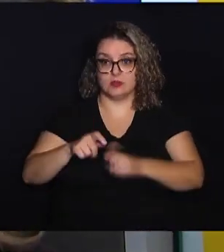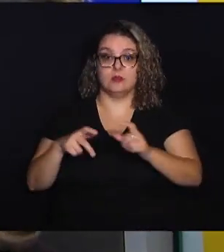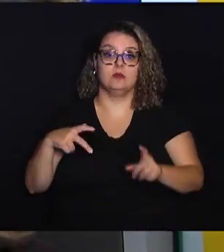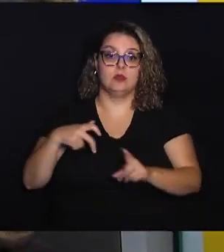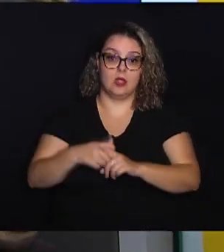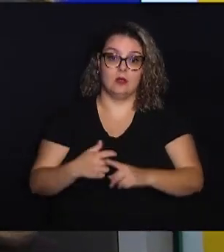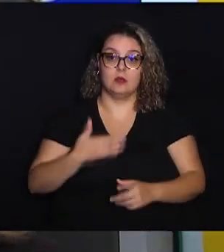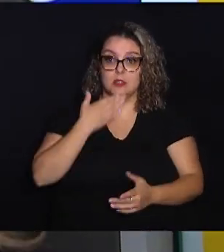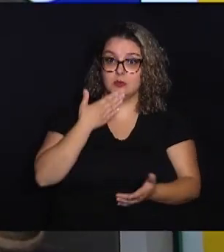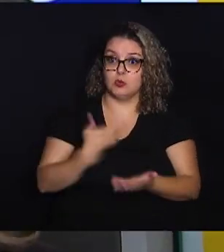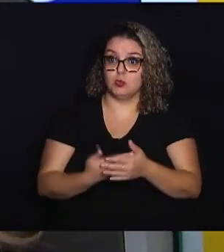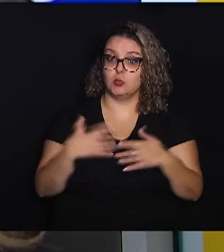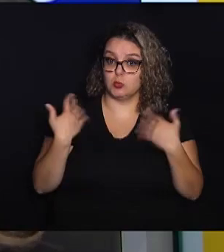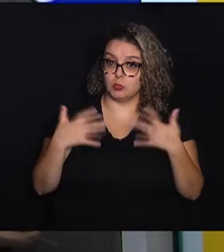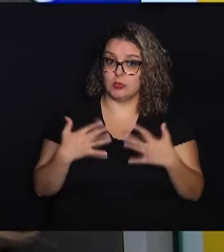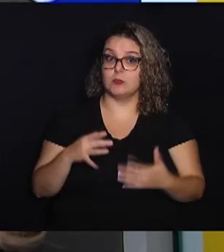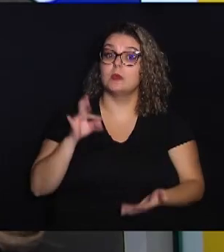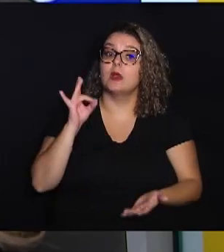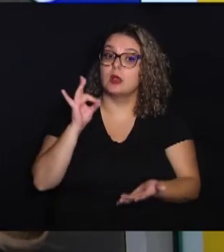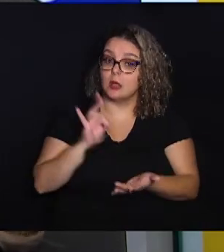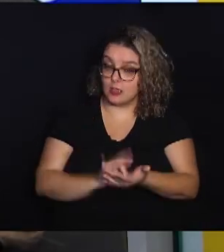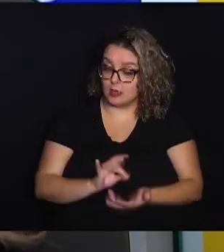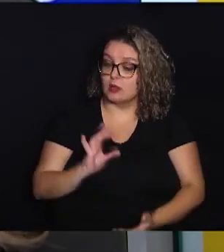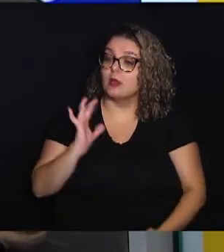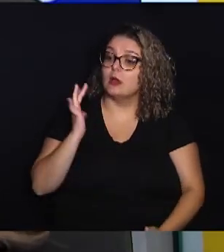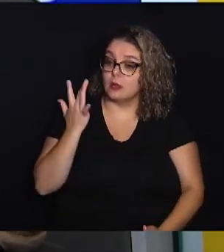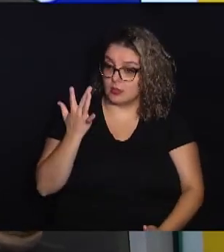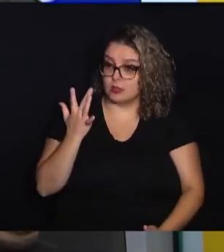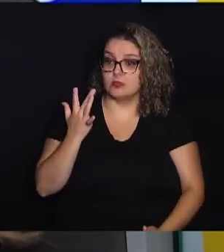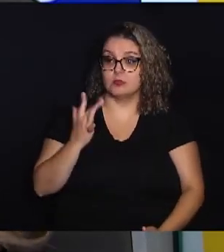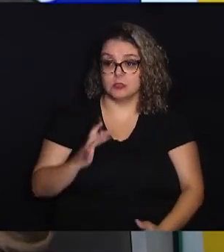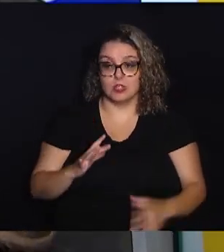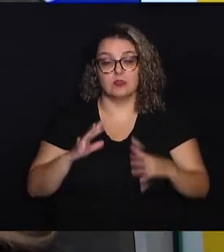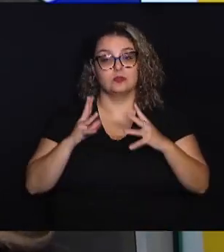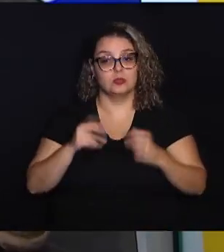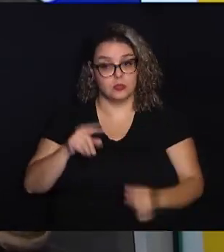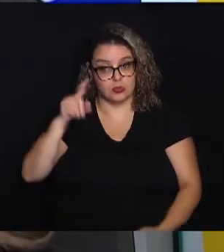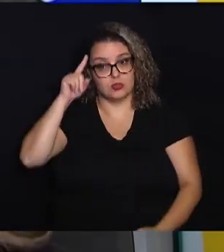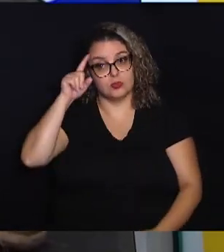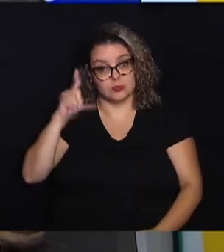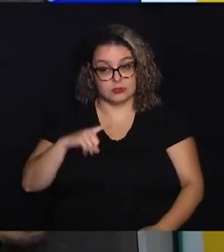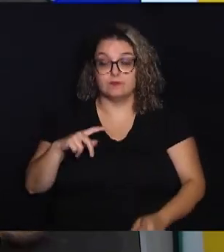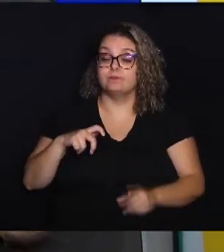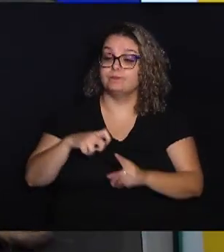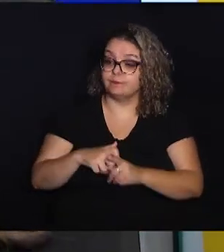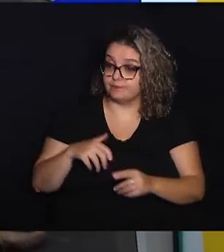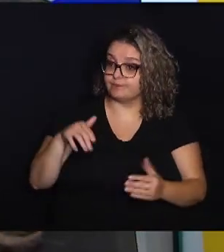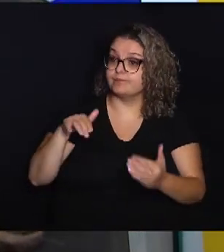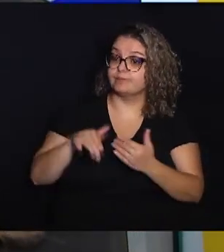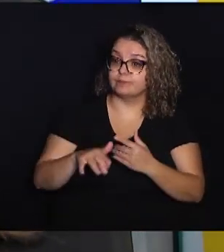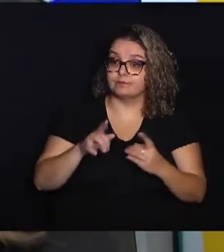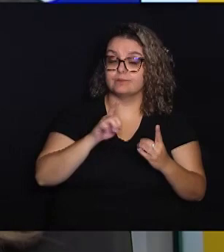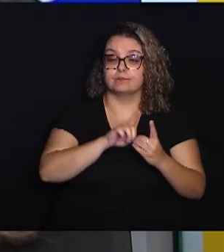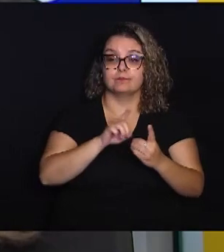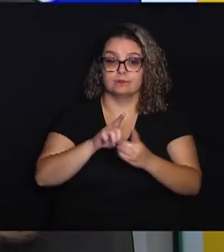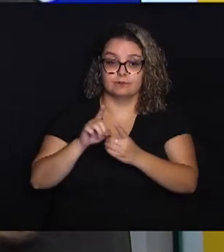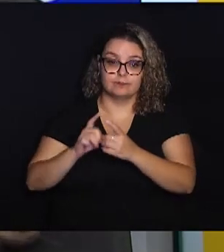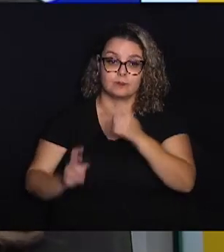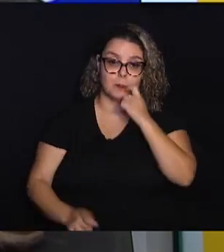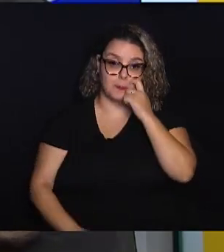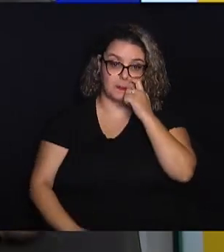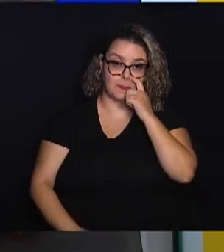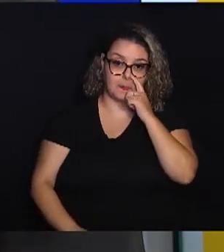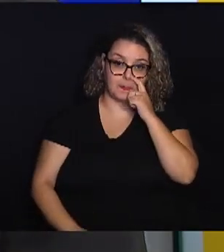mesmo a população de que ele é real, de que ele acontece e todo dia a gente tem um acidente de trânsito e um atendimento aberto